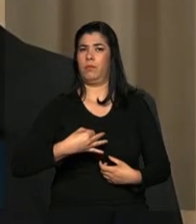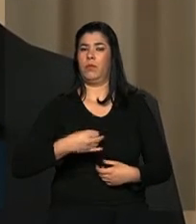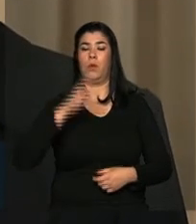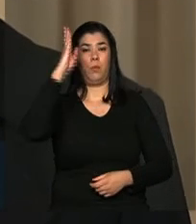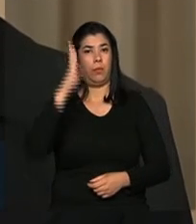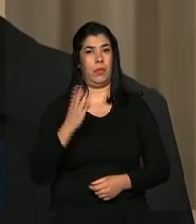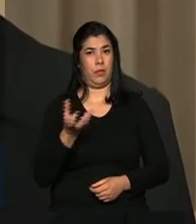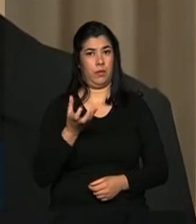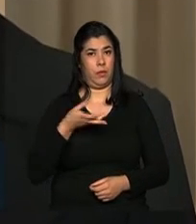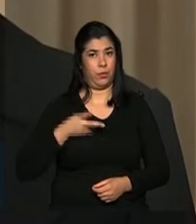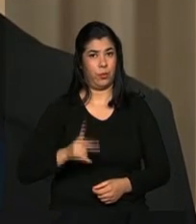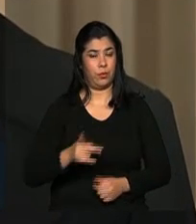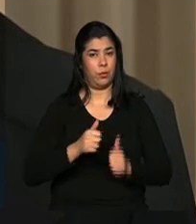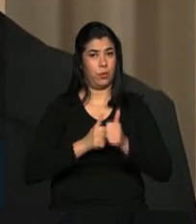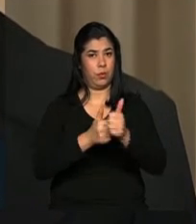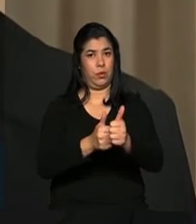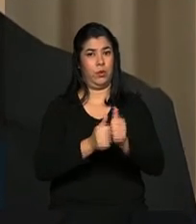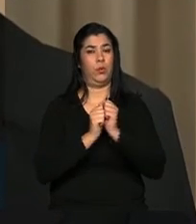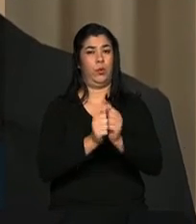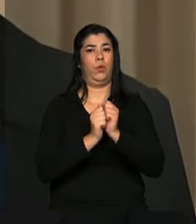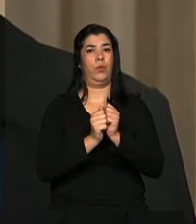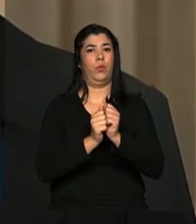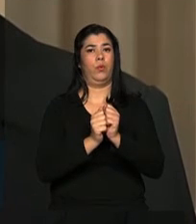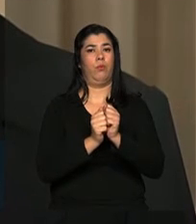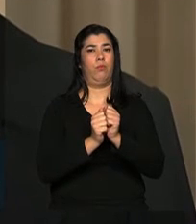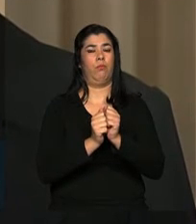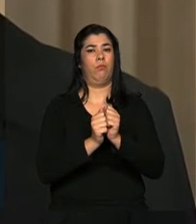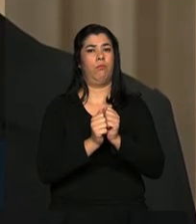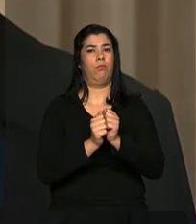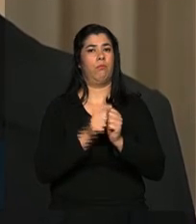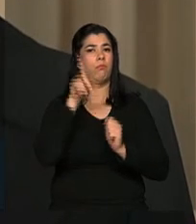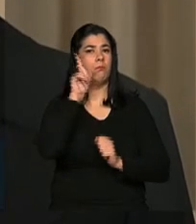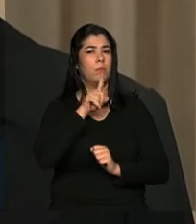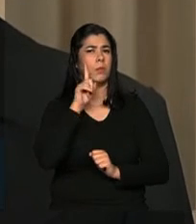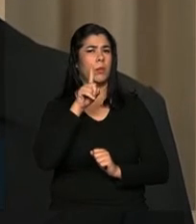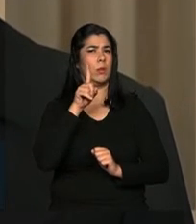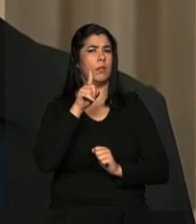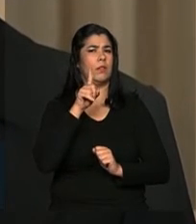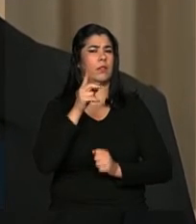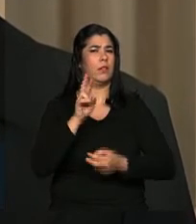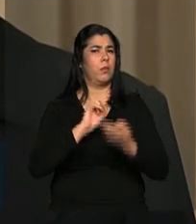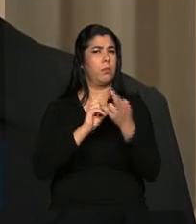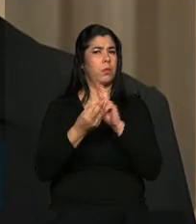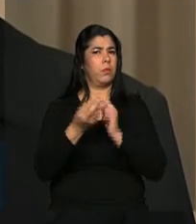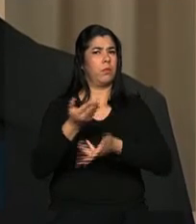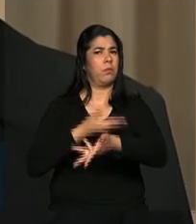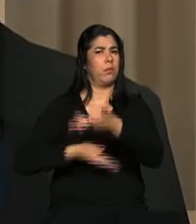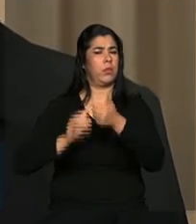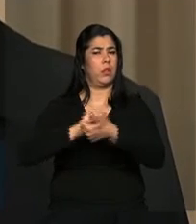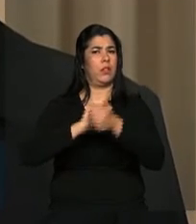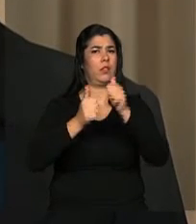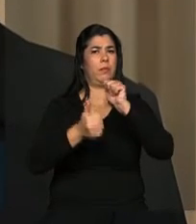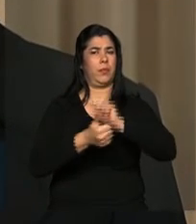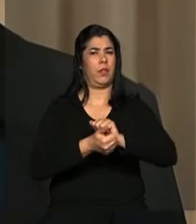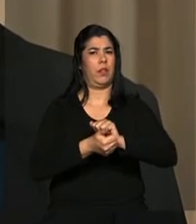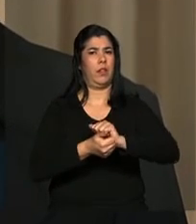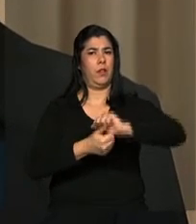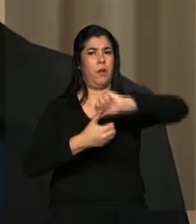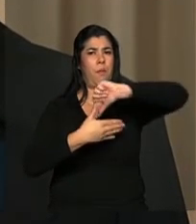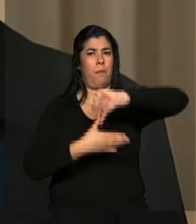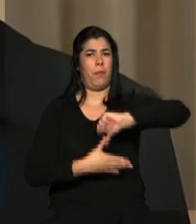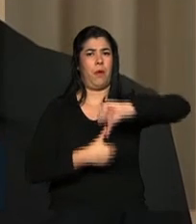construindo com os Estados Unidos uma relação adaptada à ordem multipolar que emerge